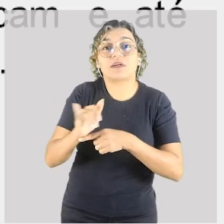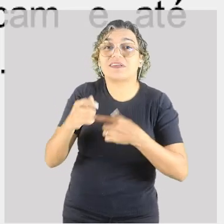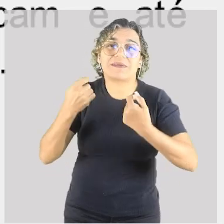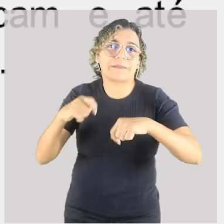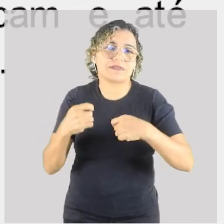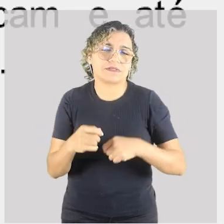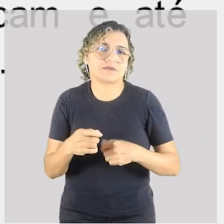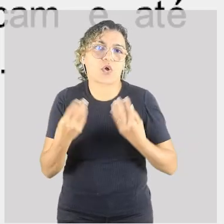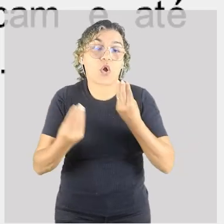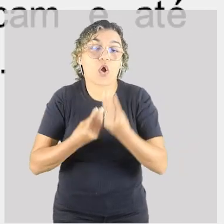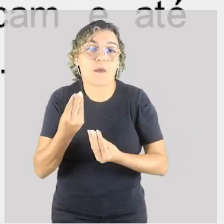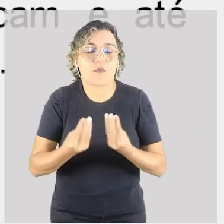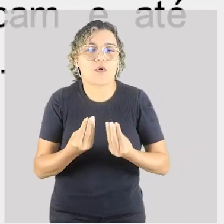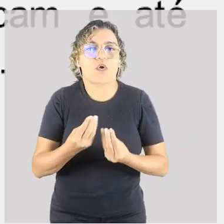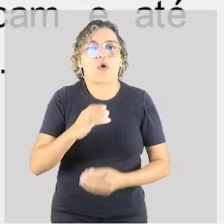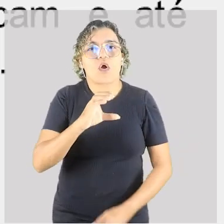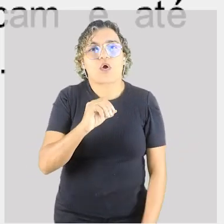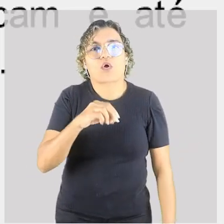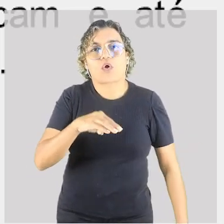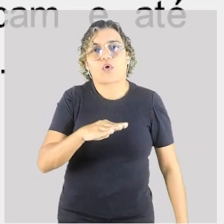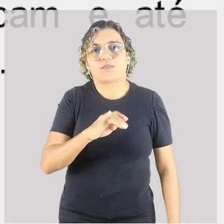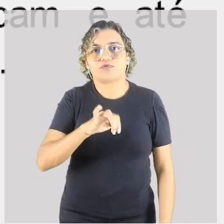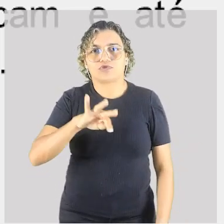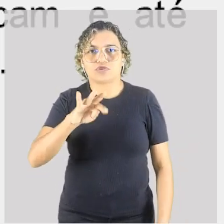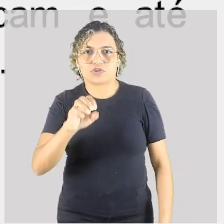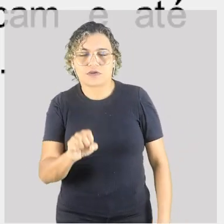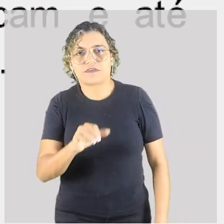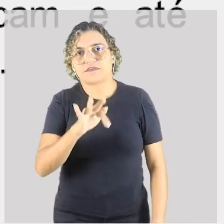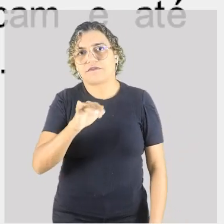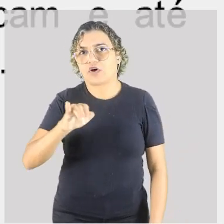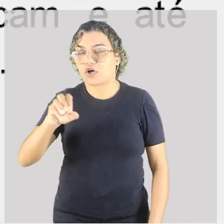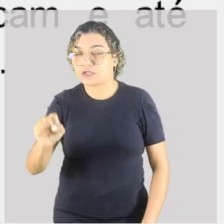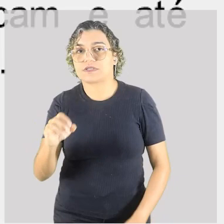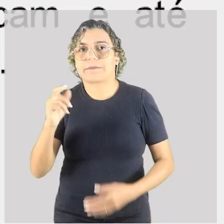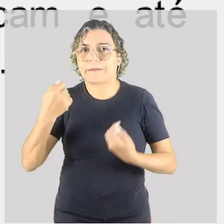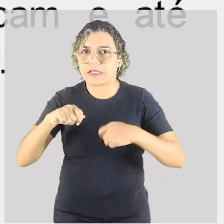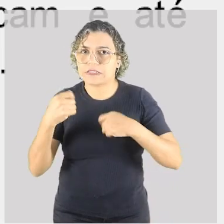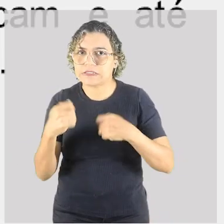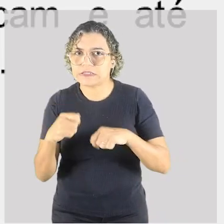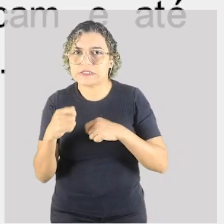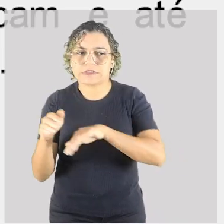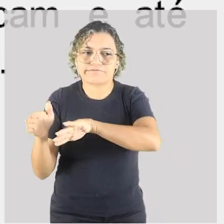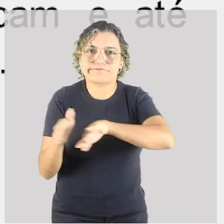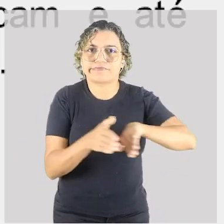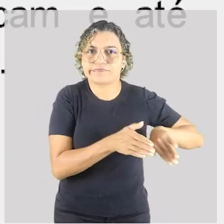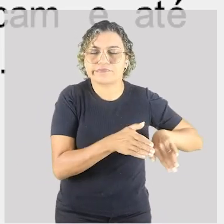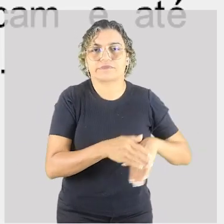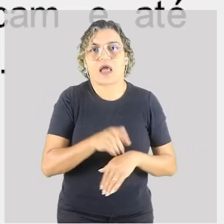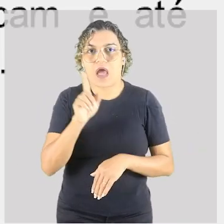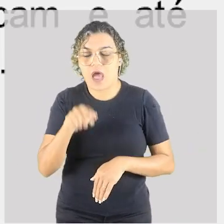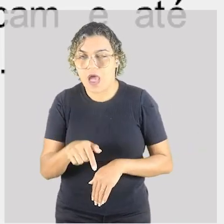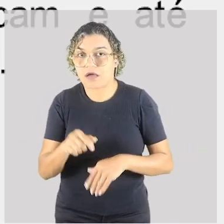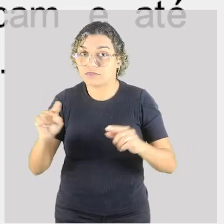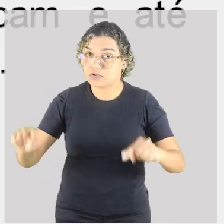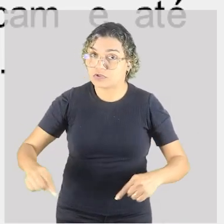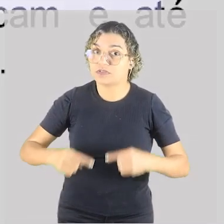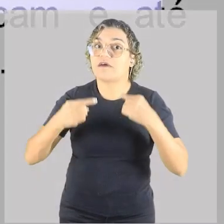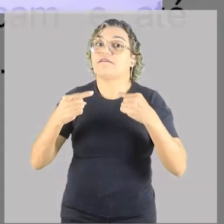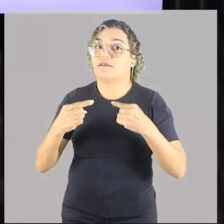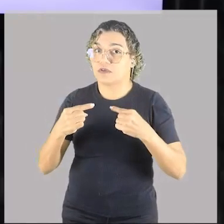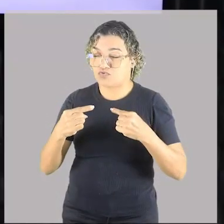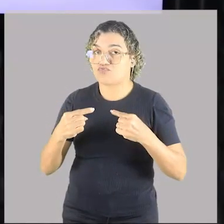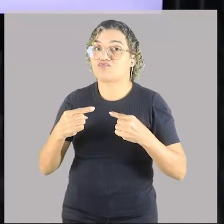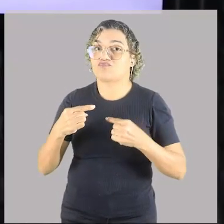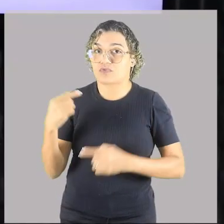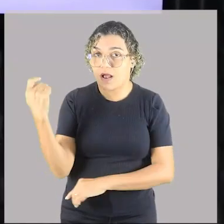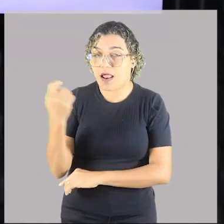quê? Fósseis. É uma das principais soluções, que é um grande desafio, por se diga de passagem,